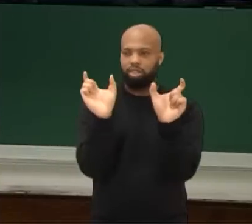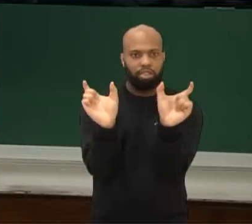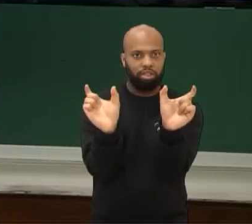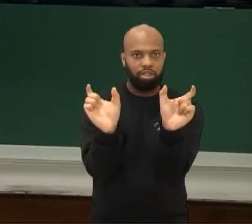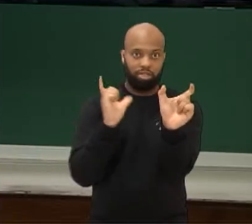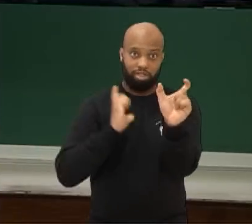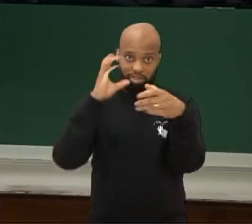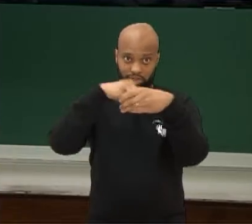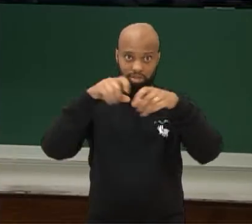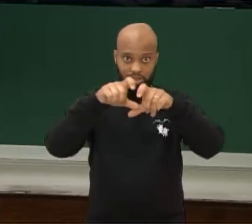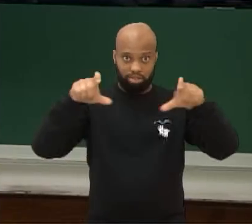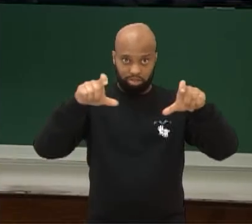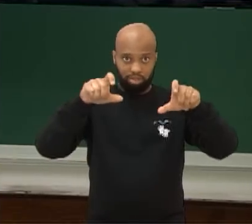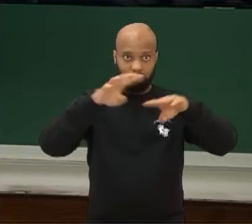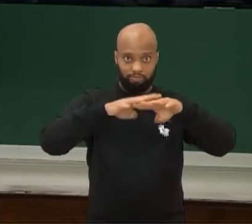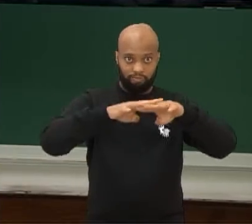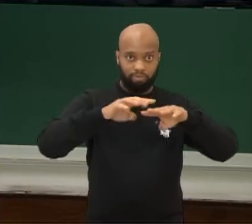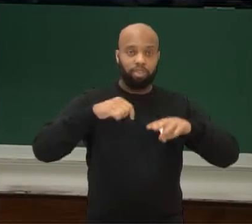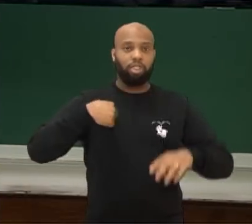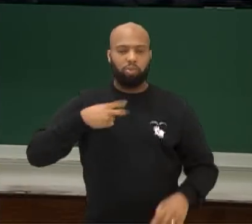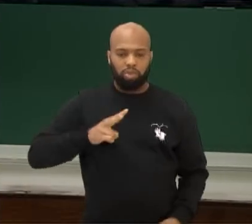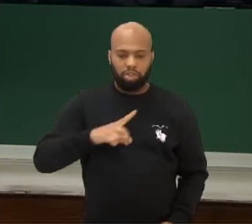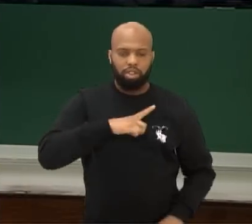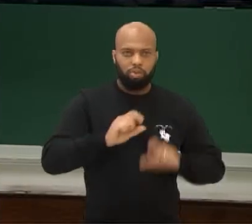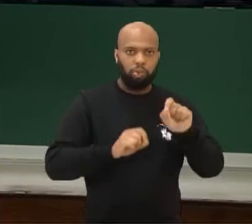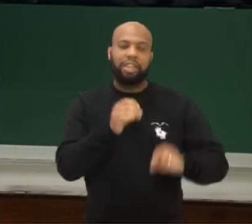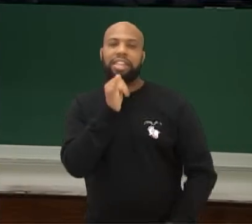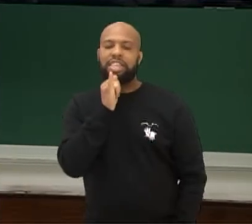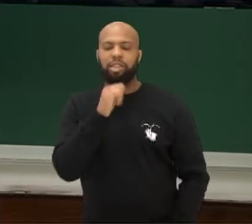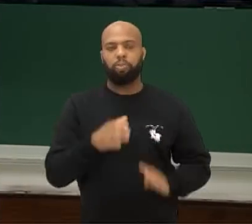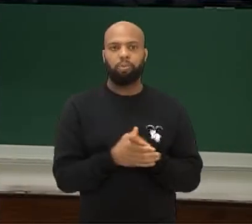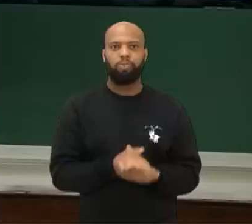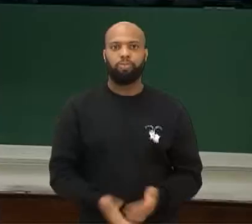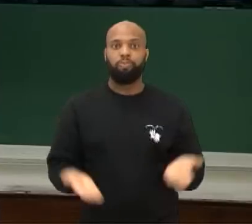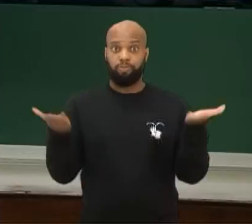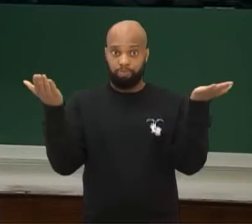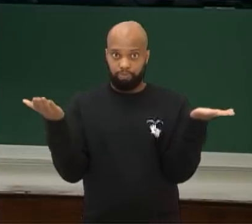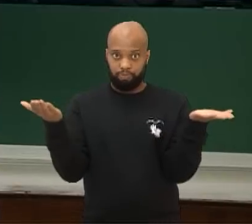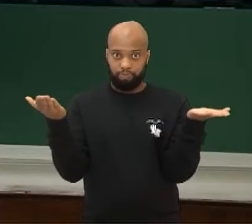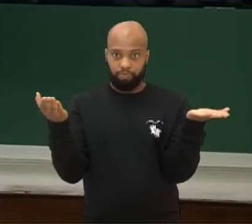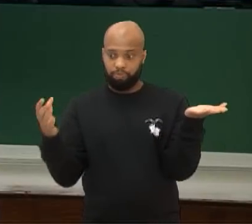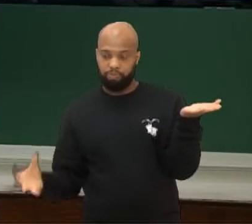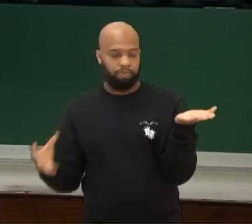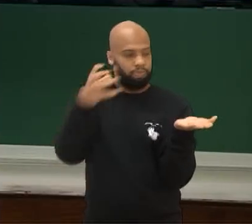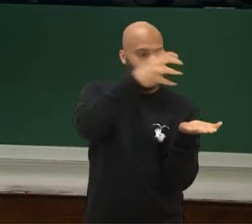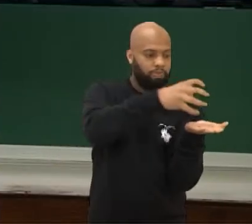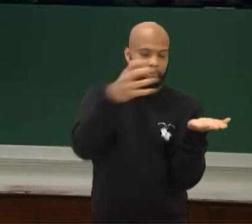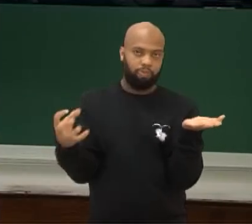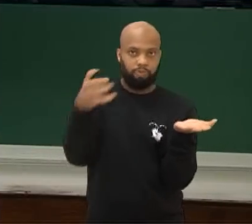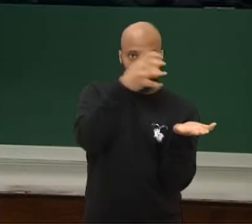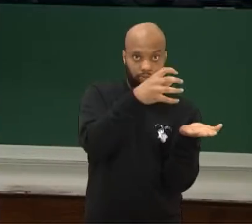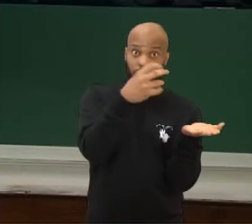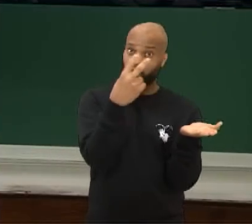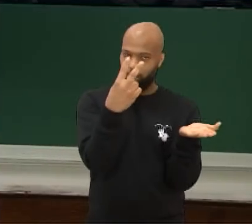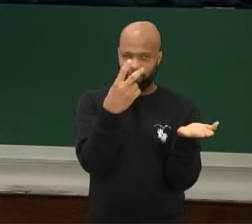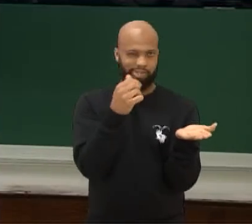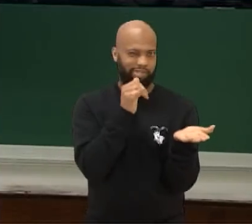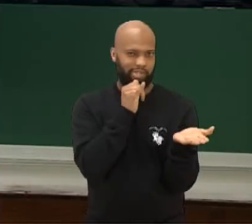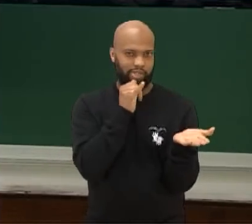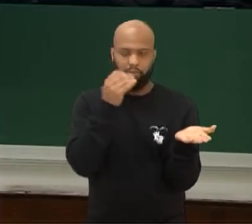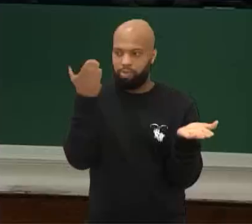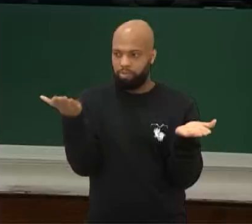equilíbrio, eu sempre tenho que adicionar a mesma quantidade a cada um desses pratos. Então, olha